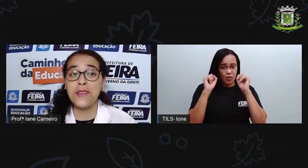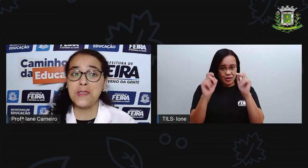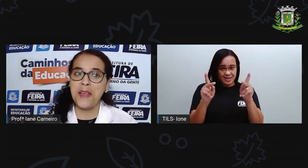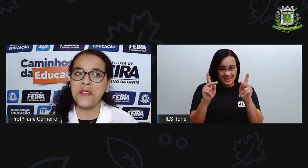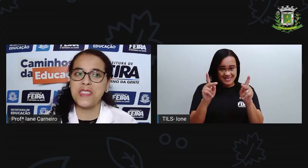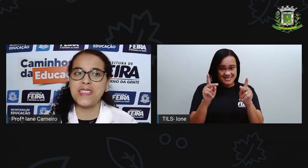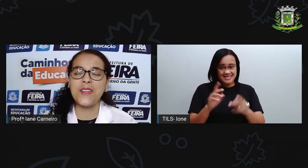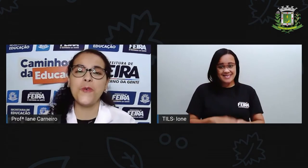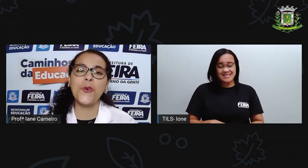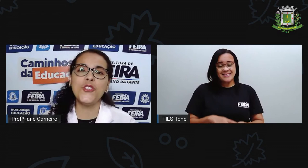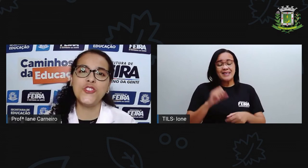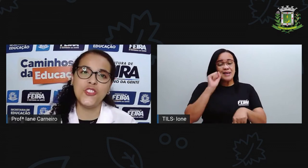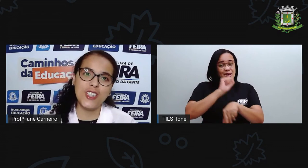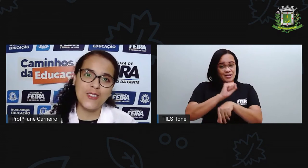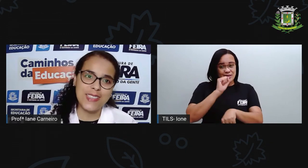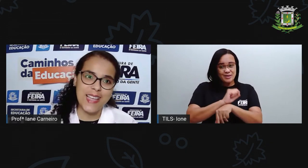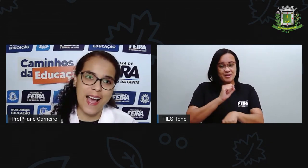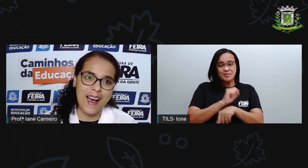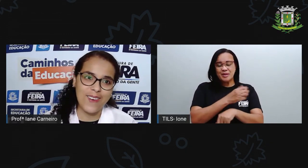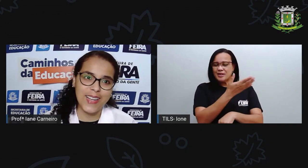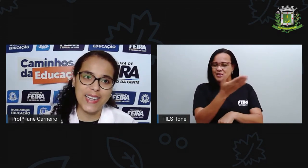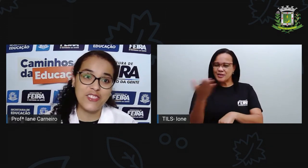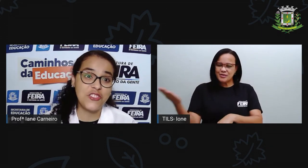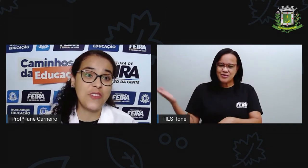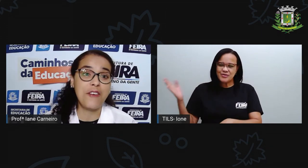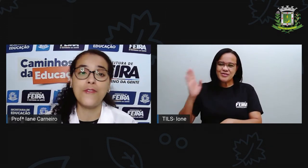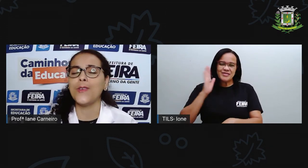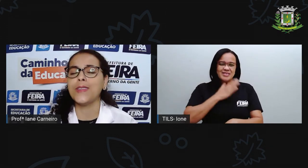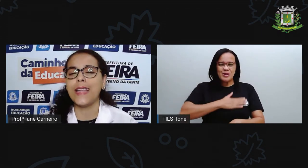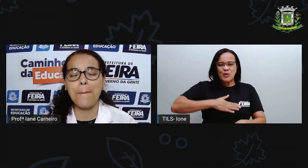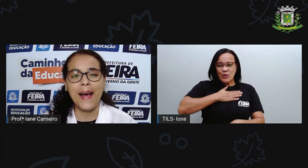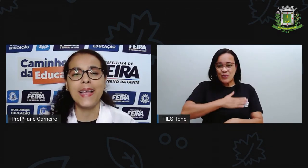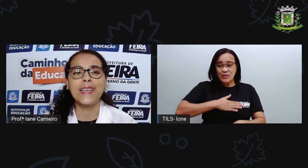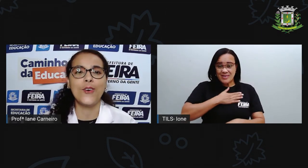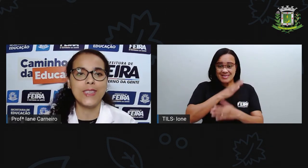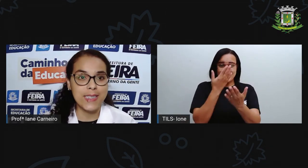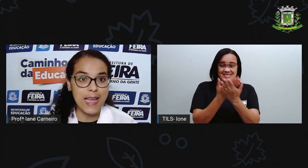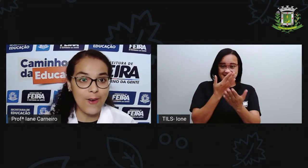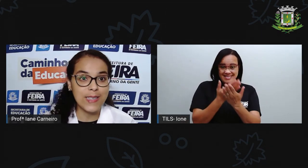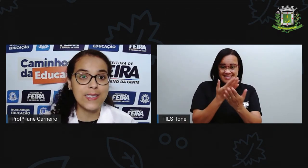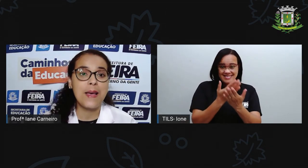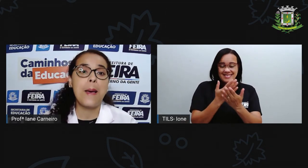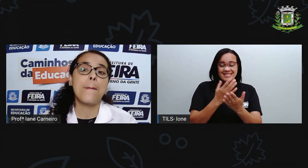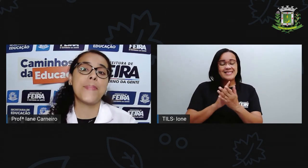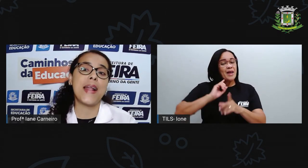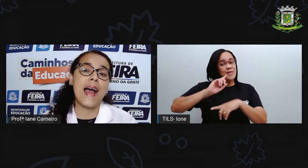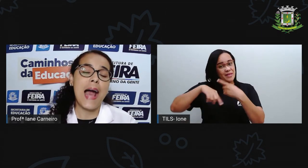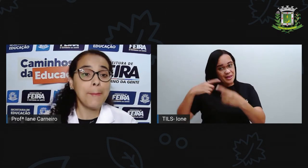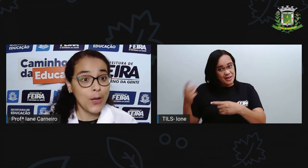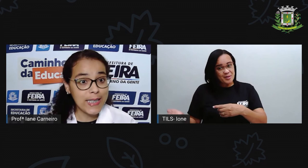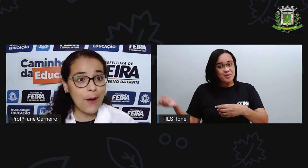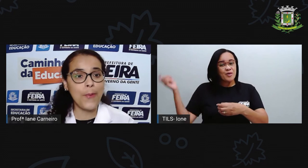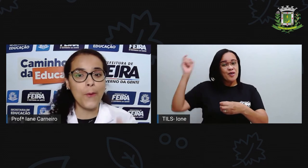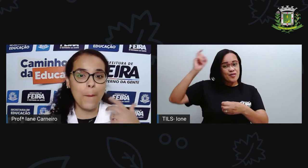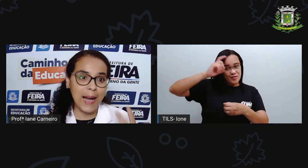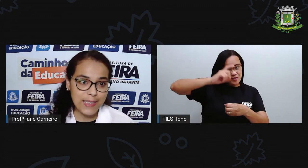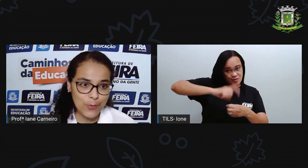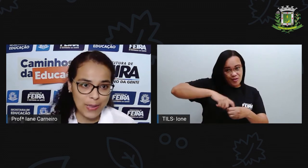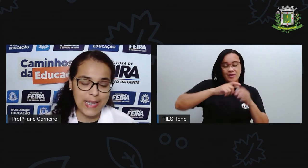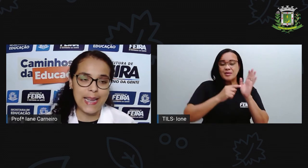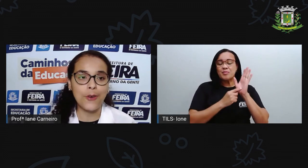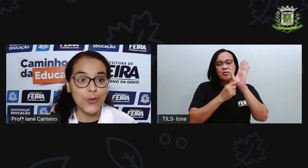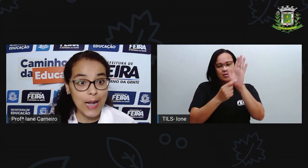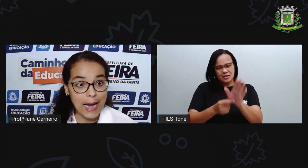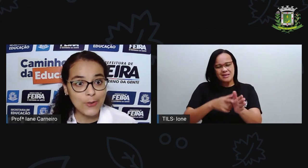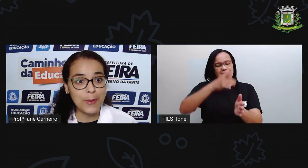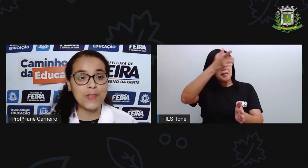Eu espero que vocês tenham curtido essa aula, né? A gente vai voltar em outras aulas pra abordar um pouco mais o